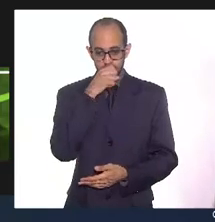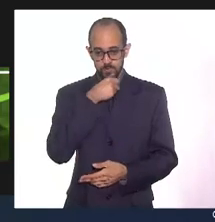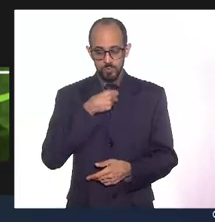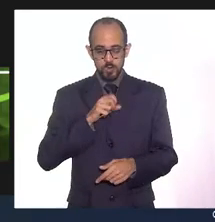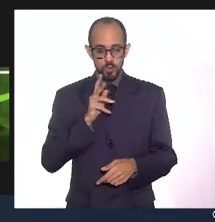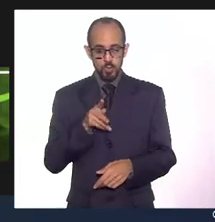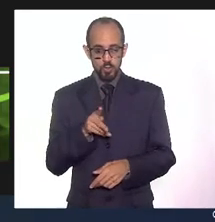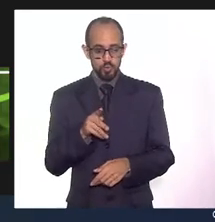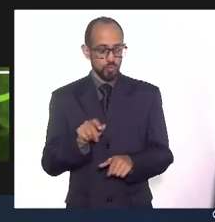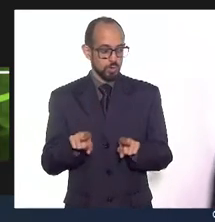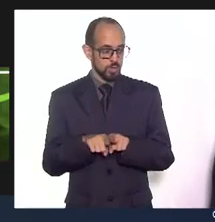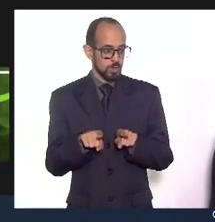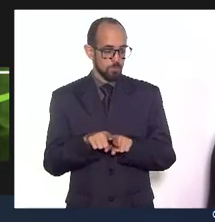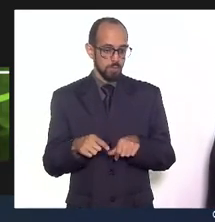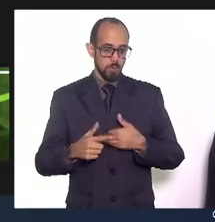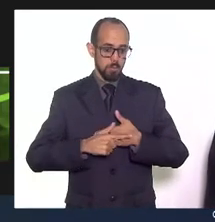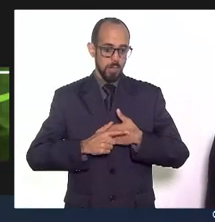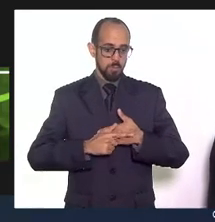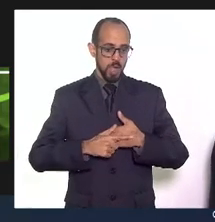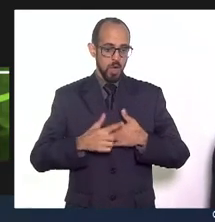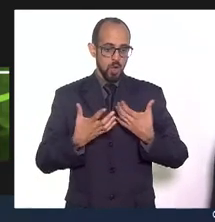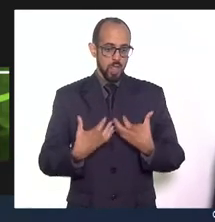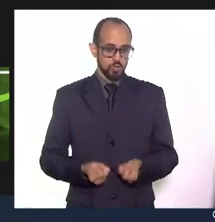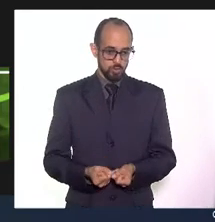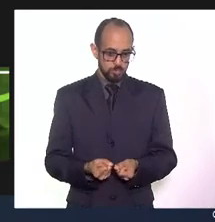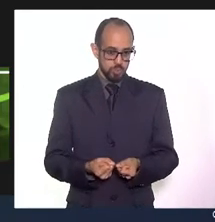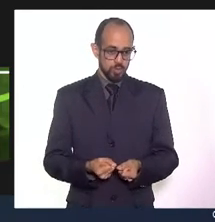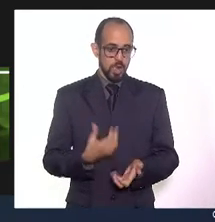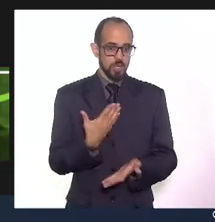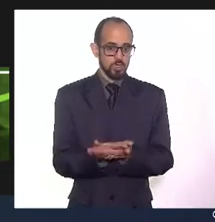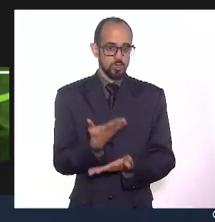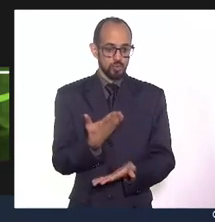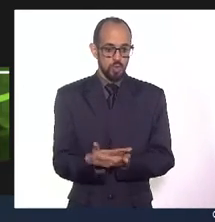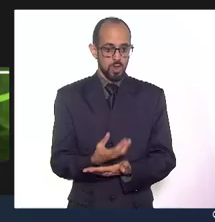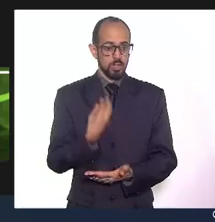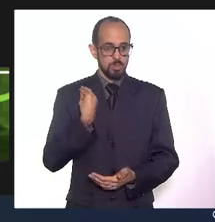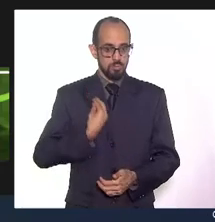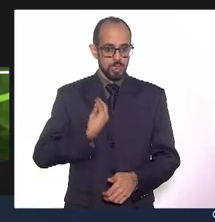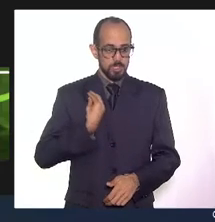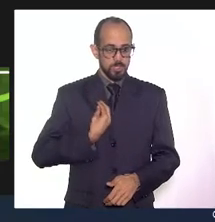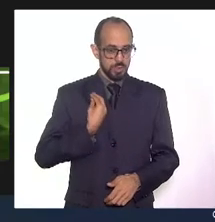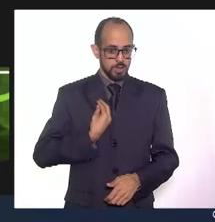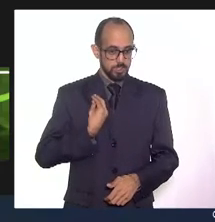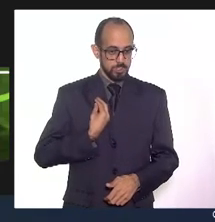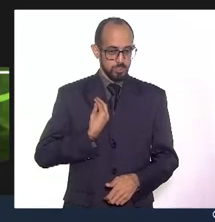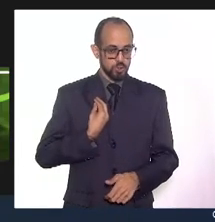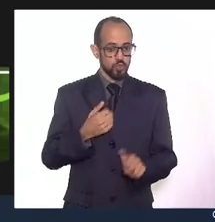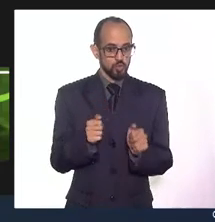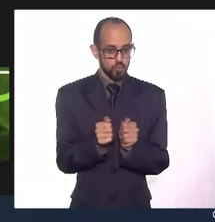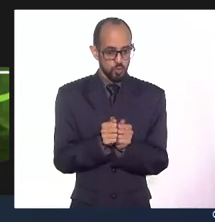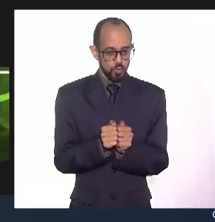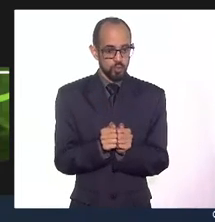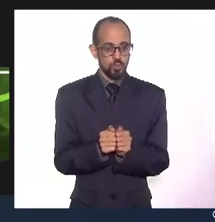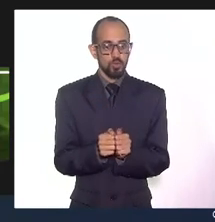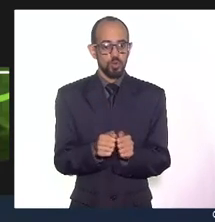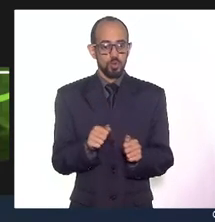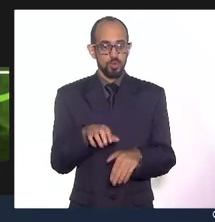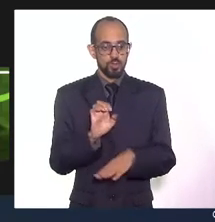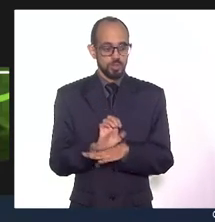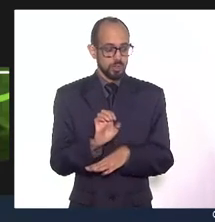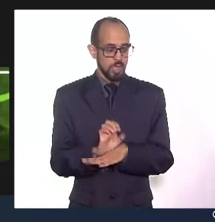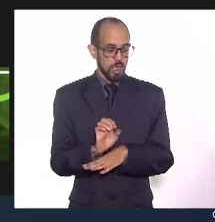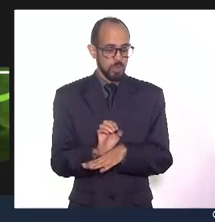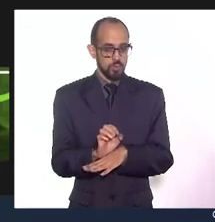cumprindo o seu papel então a escola está presente no interior do estado eu acho que isso vai de encontro ao que a